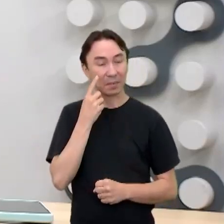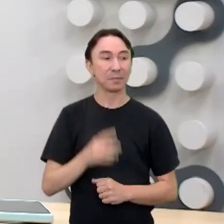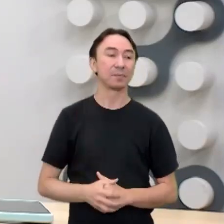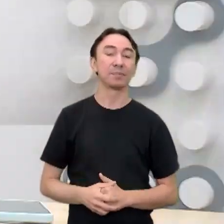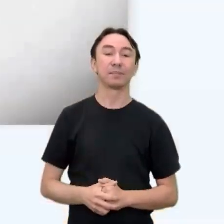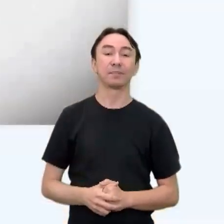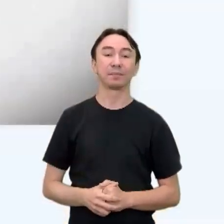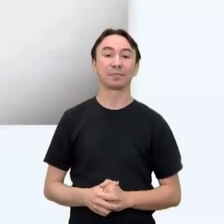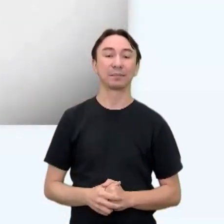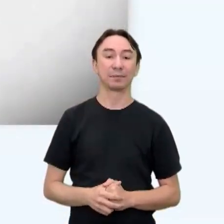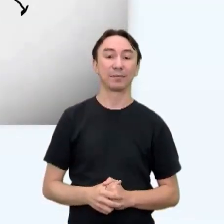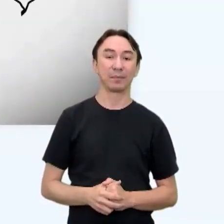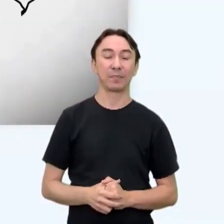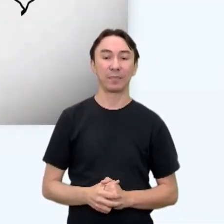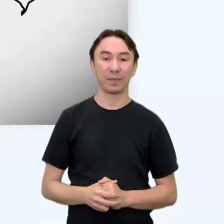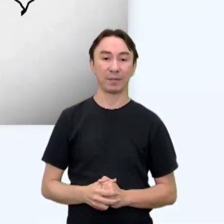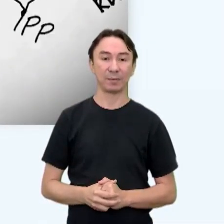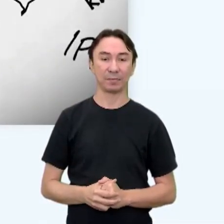retornamos.